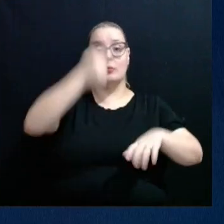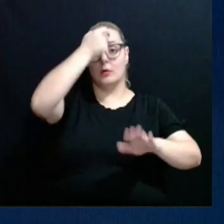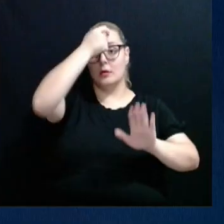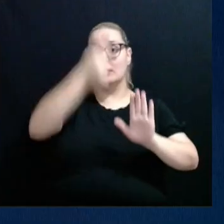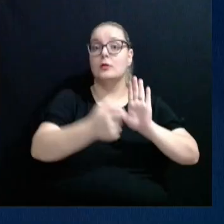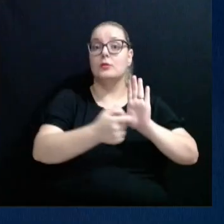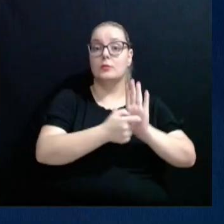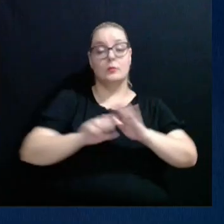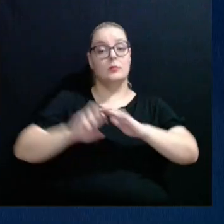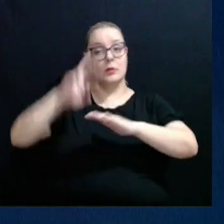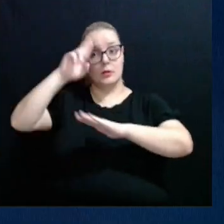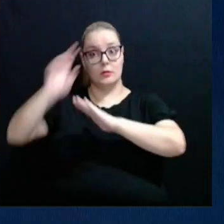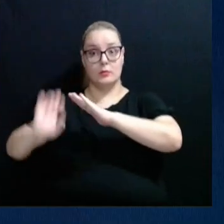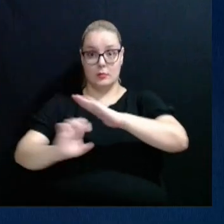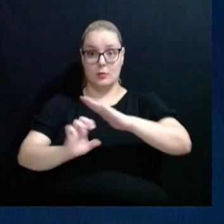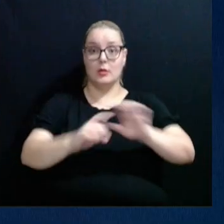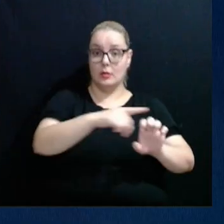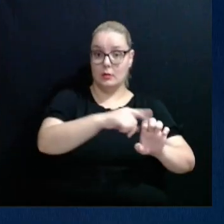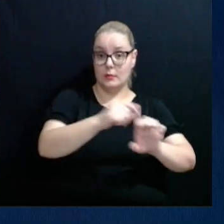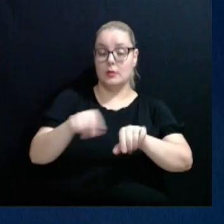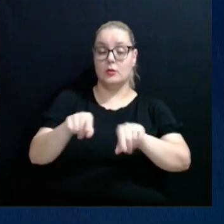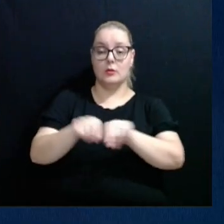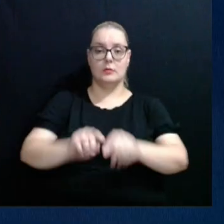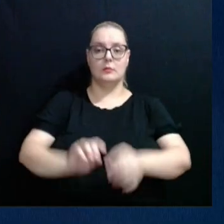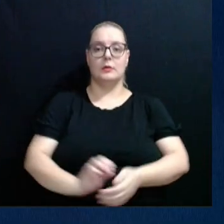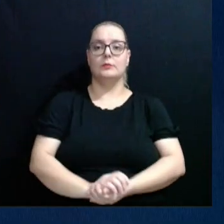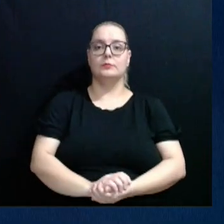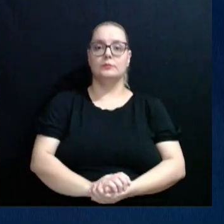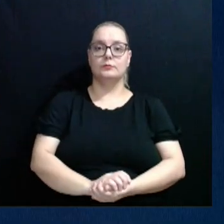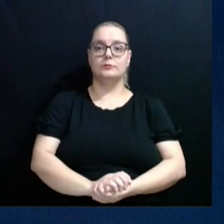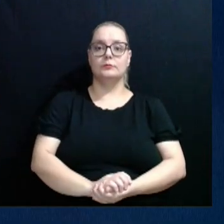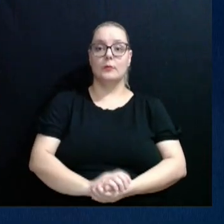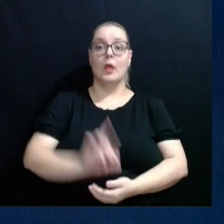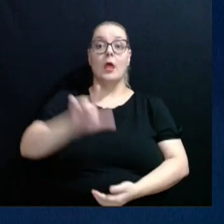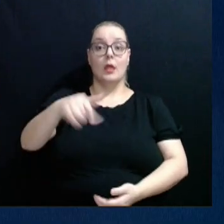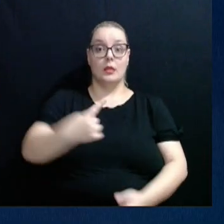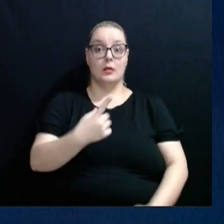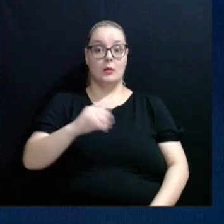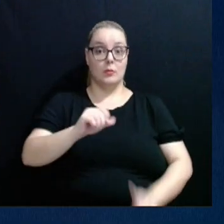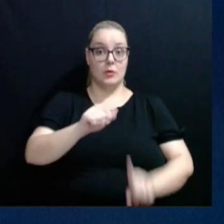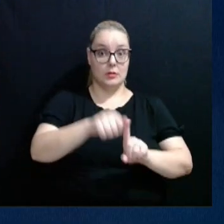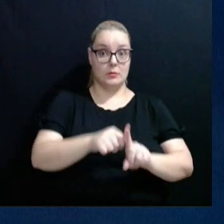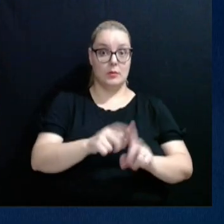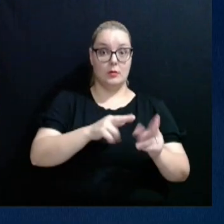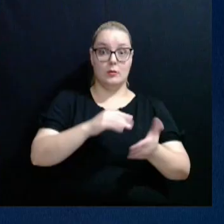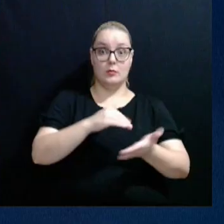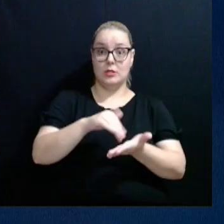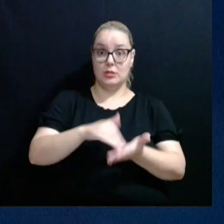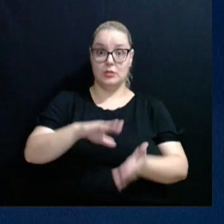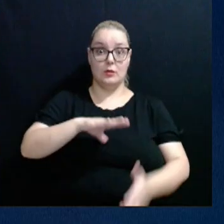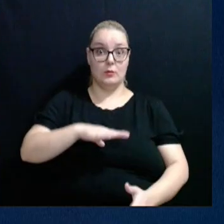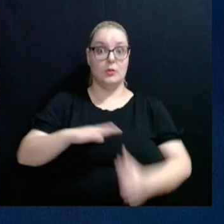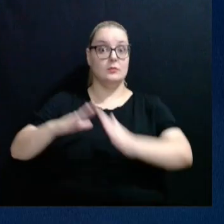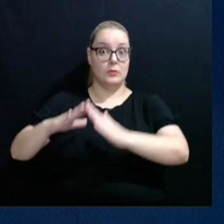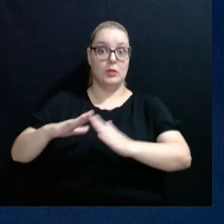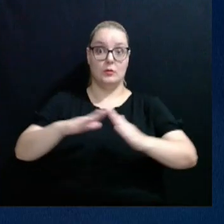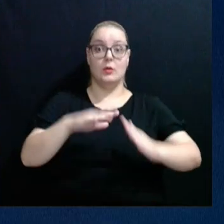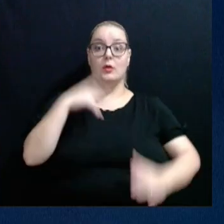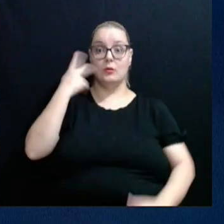empresários e empreendedores. Após 10 meses como secretário municipal de habitação, o vereador Luiz